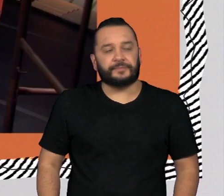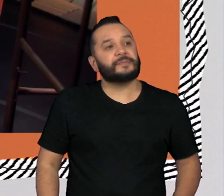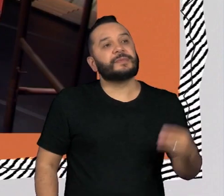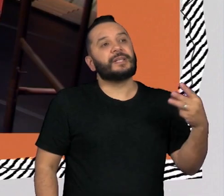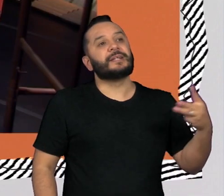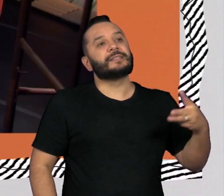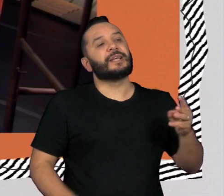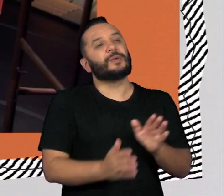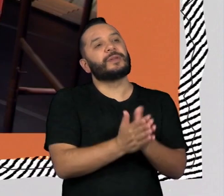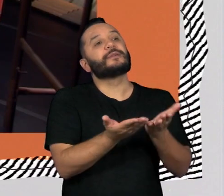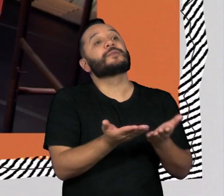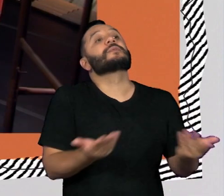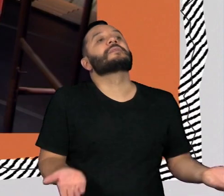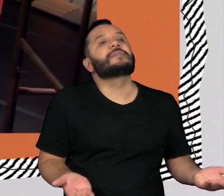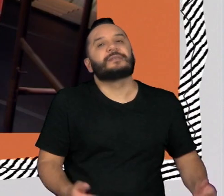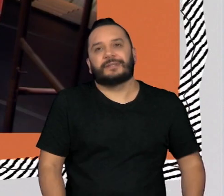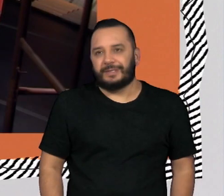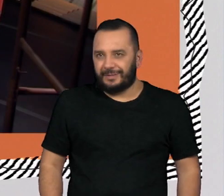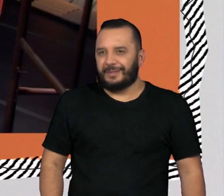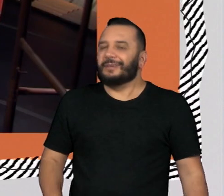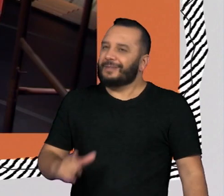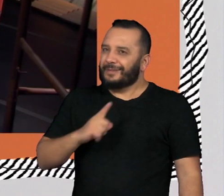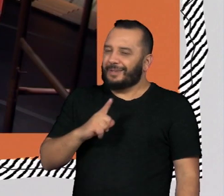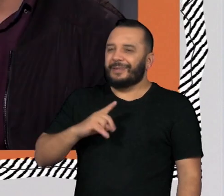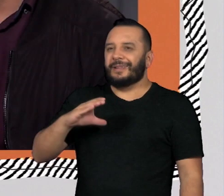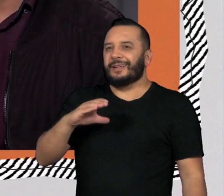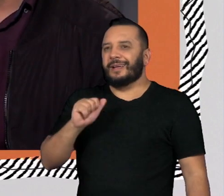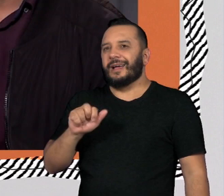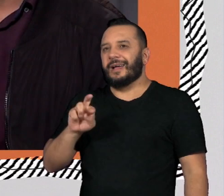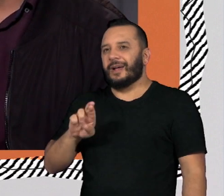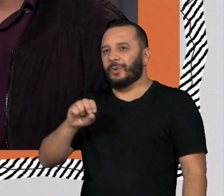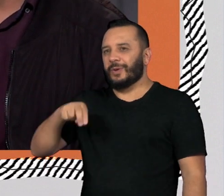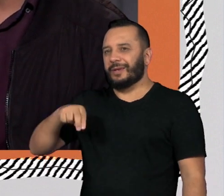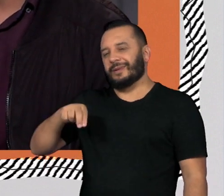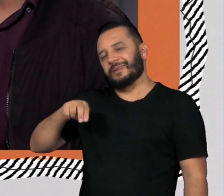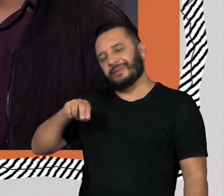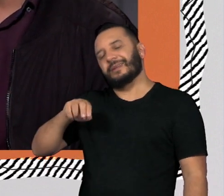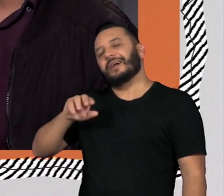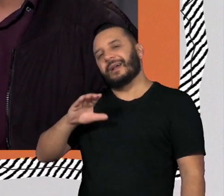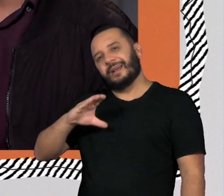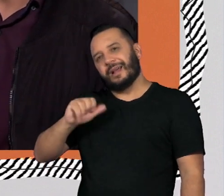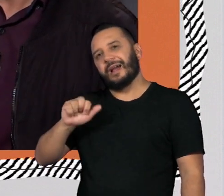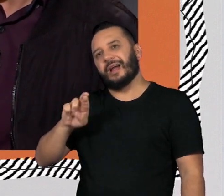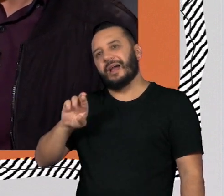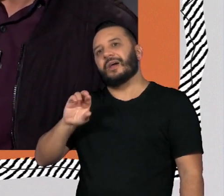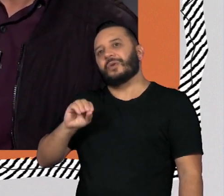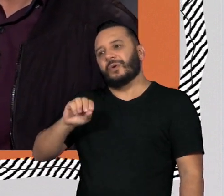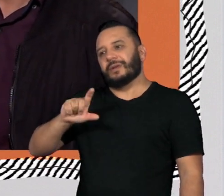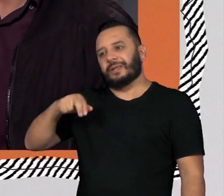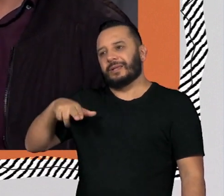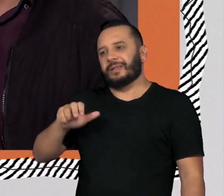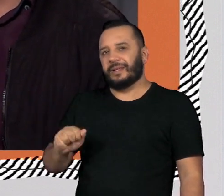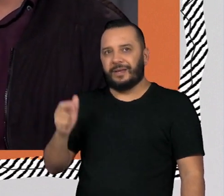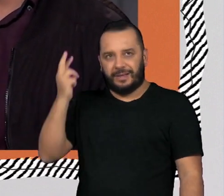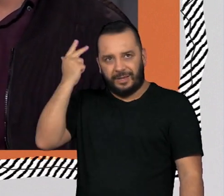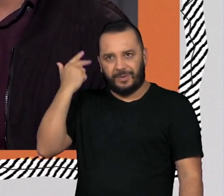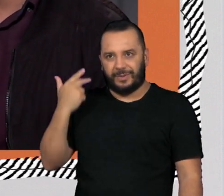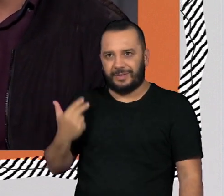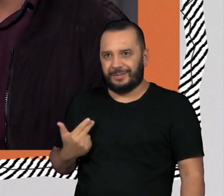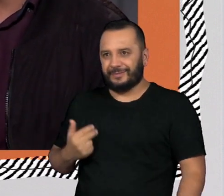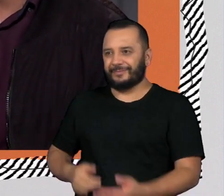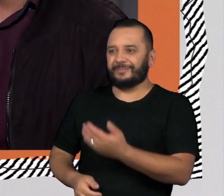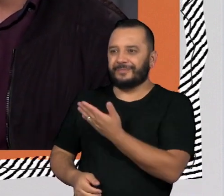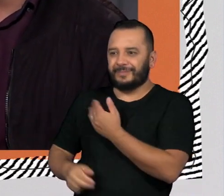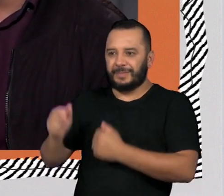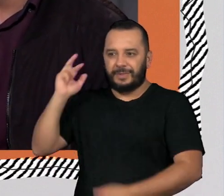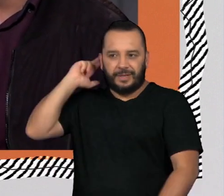3? Eu ficaria com a Carolina Maria de Jesus. Sim. Eu acho que... Eu fico até emocionado de